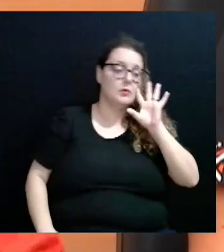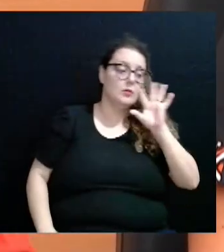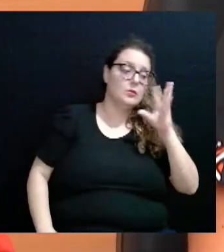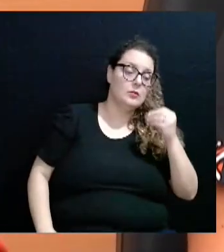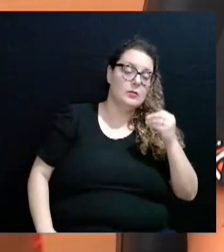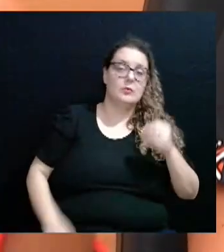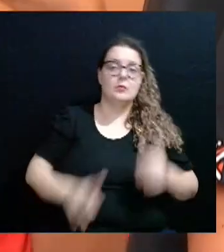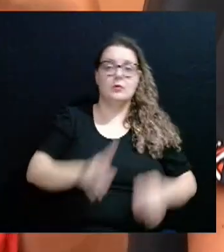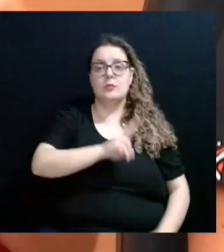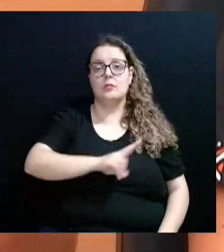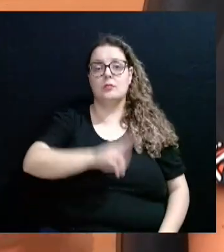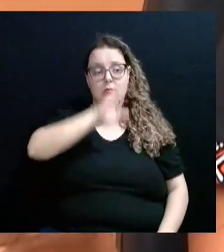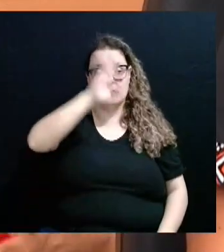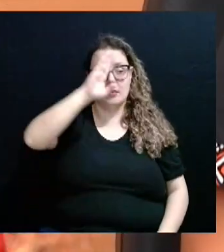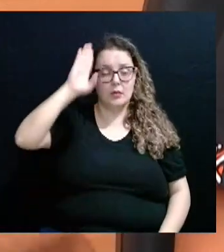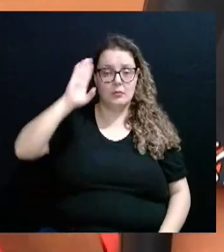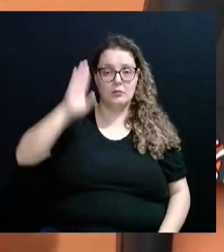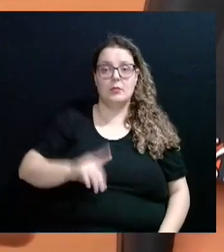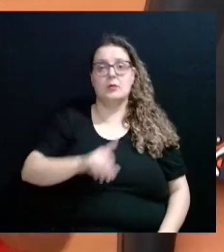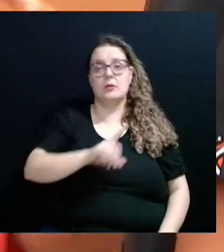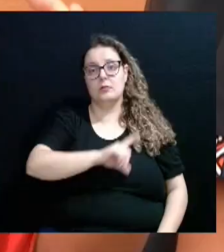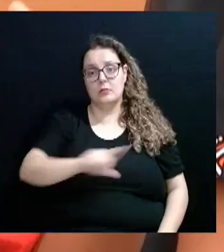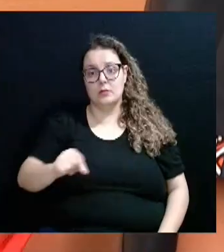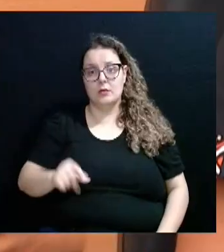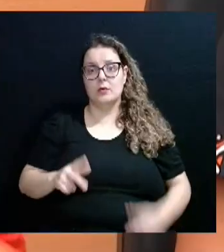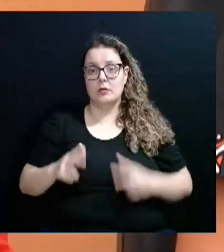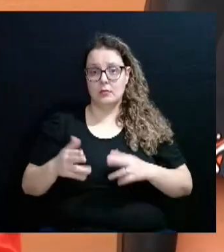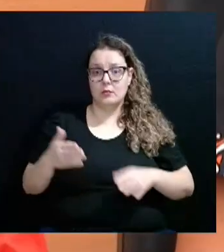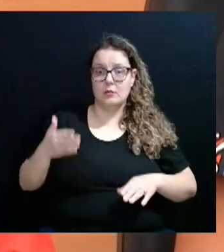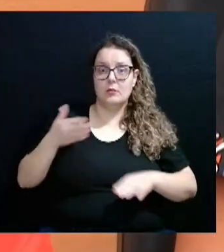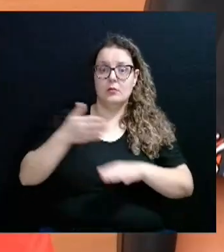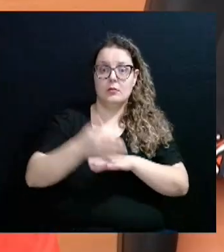saí da universidade como quem entra